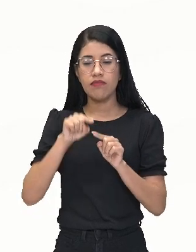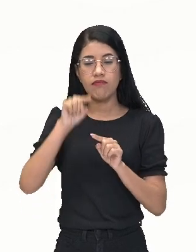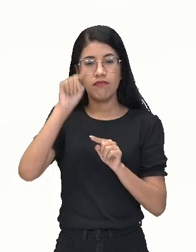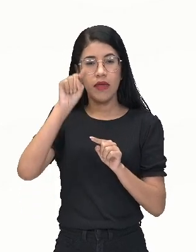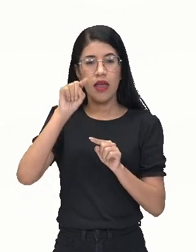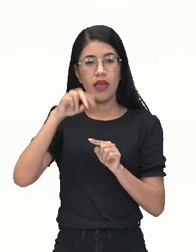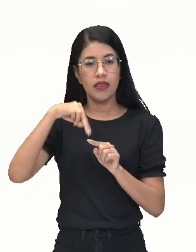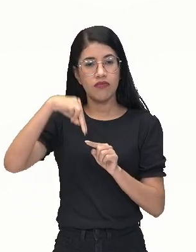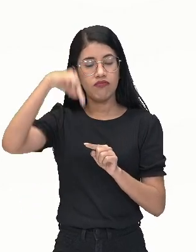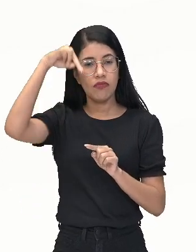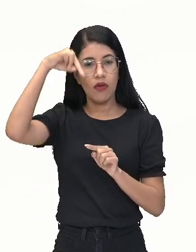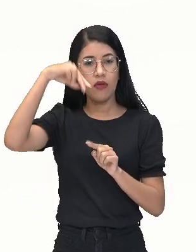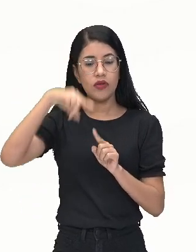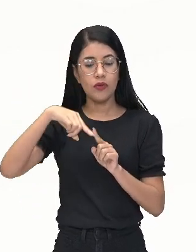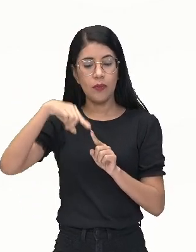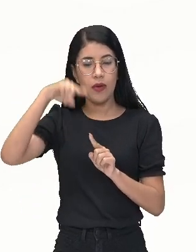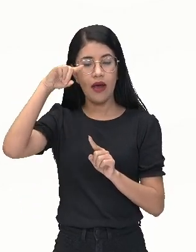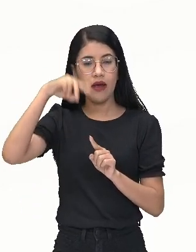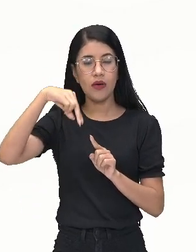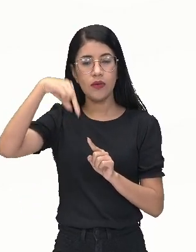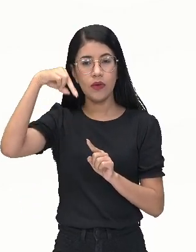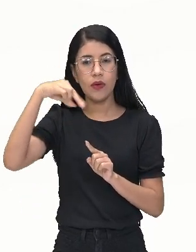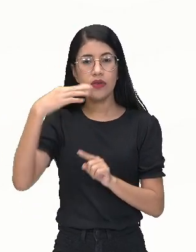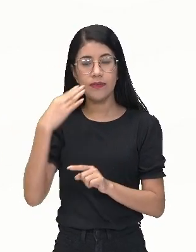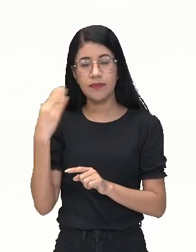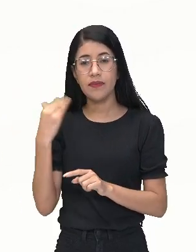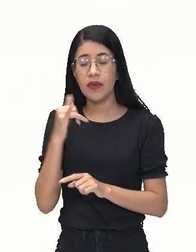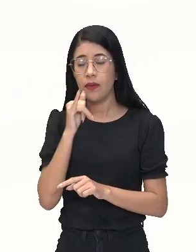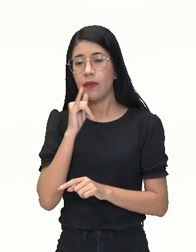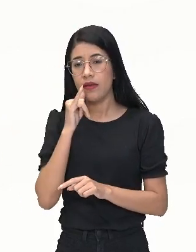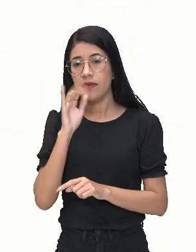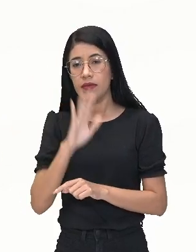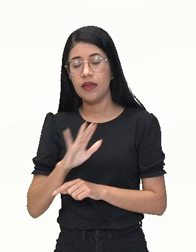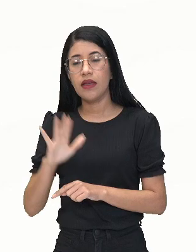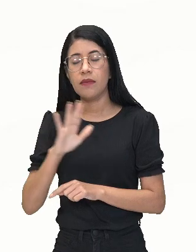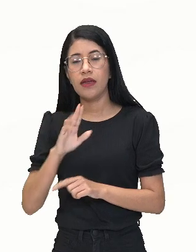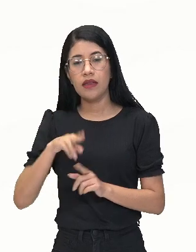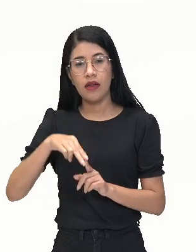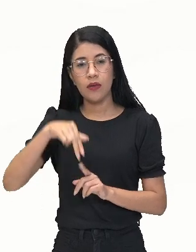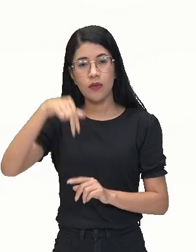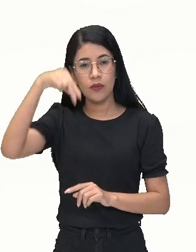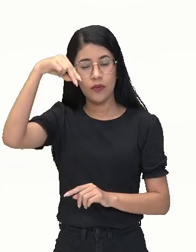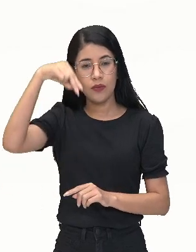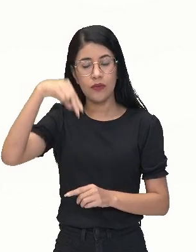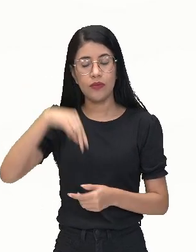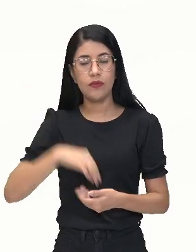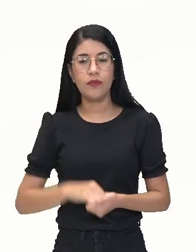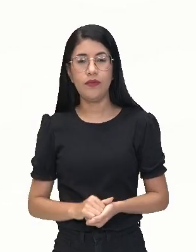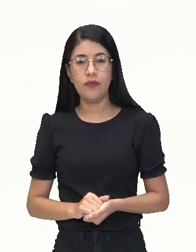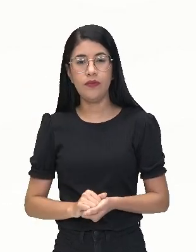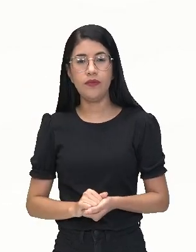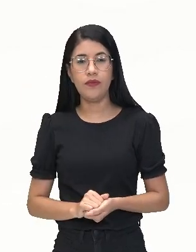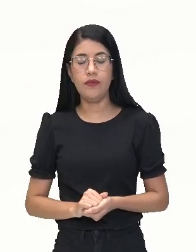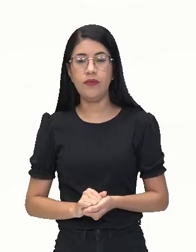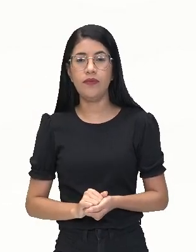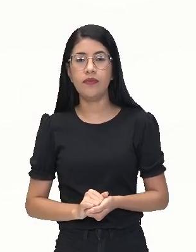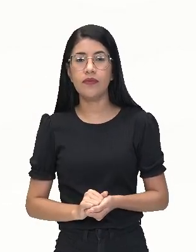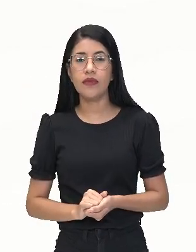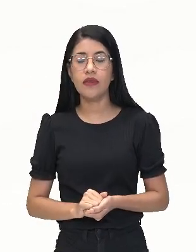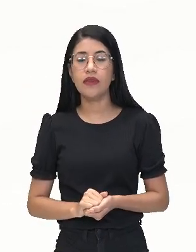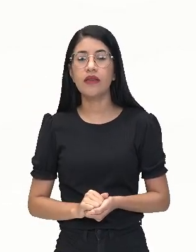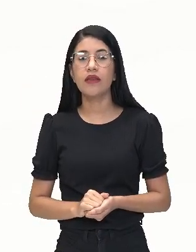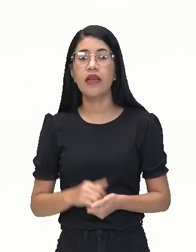norte. Então esta seta aqui está indicando para o norte. Lembrem bem, né? Nós temos os